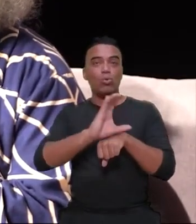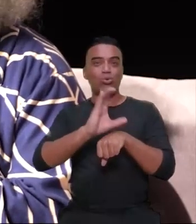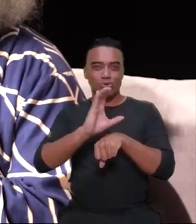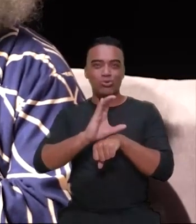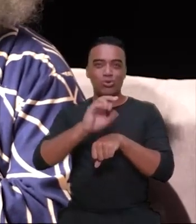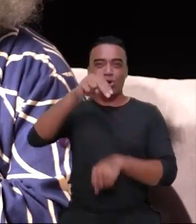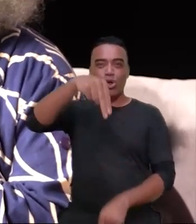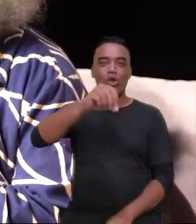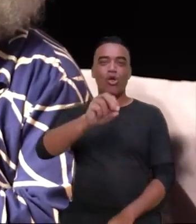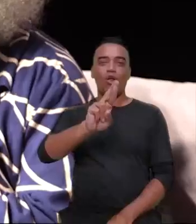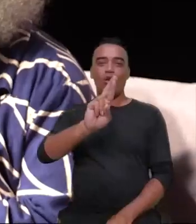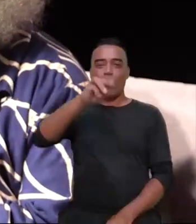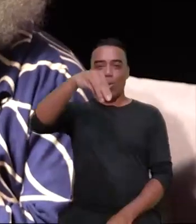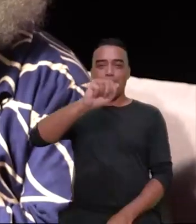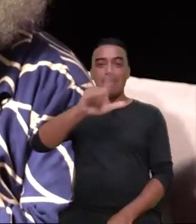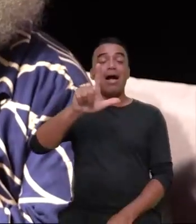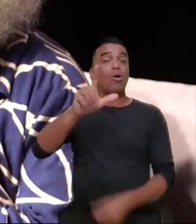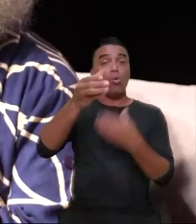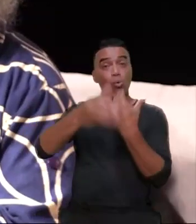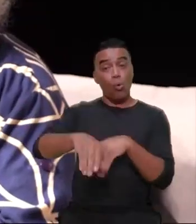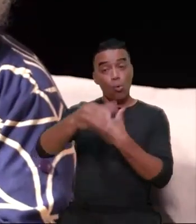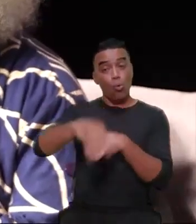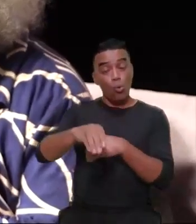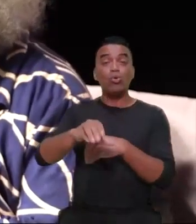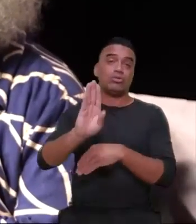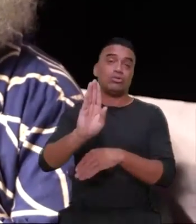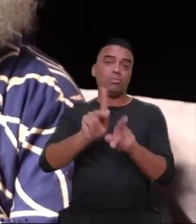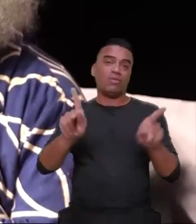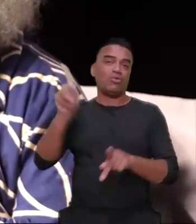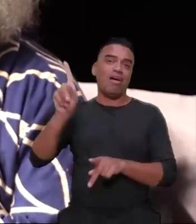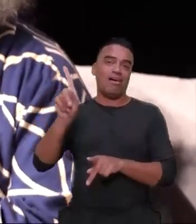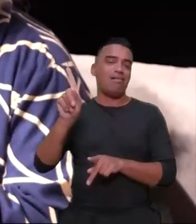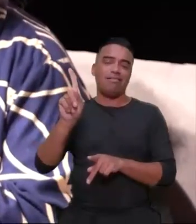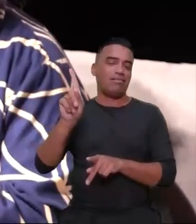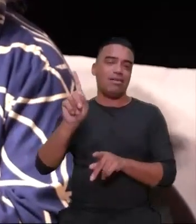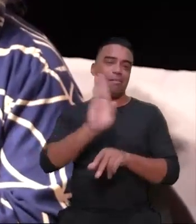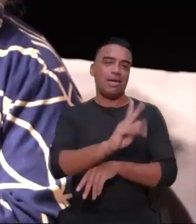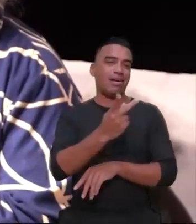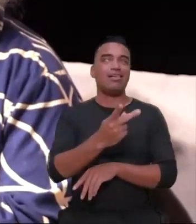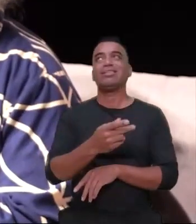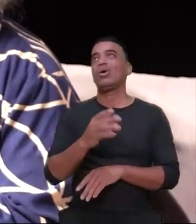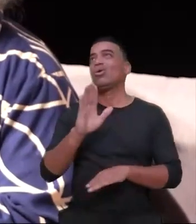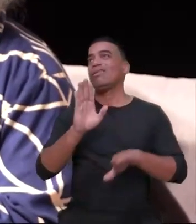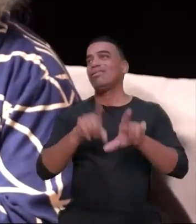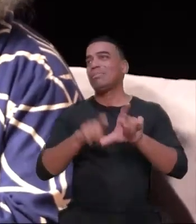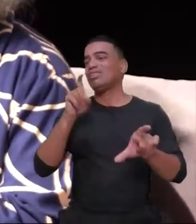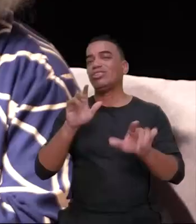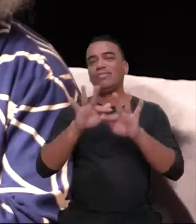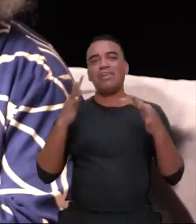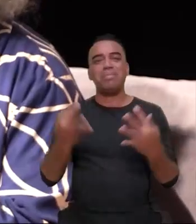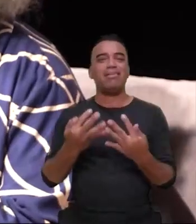normal, não tinha concurso para professores em Belo Horizonte. Então, você dependia de famílias importantes, aquele